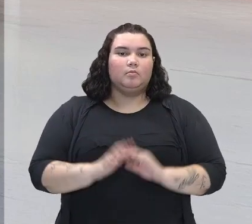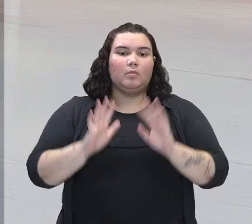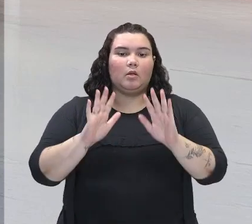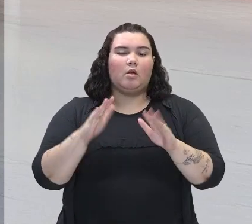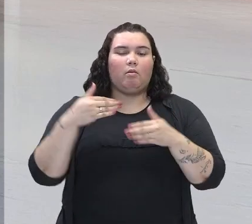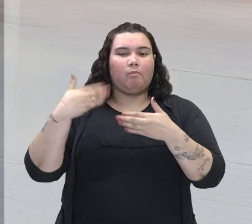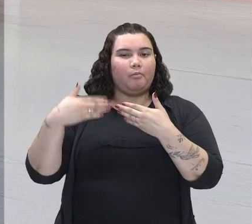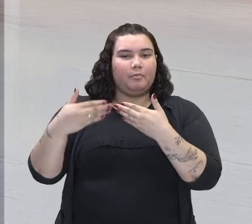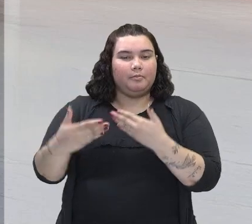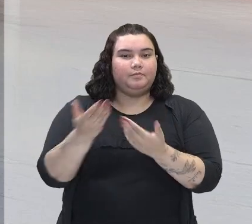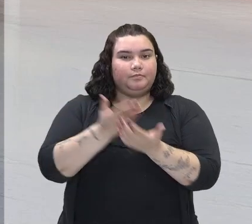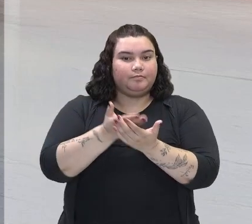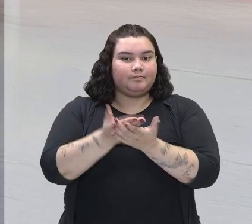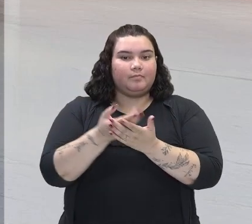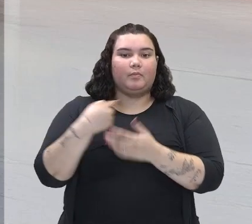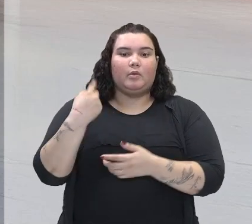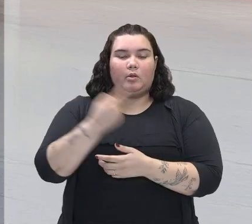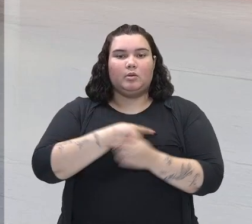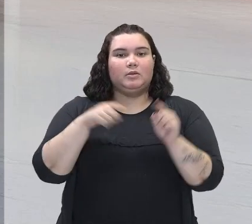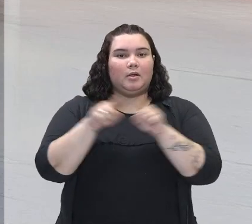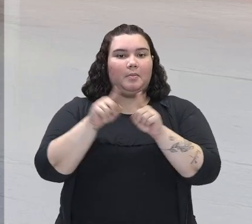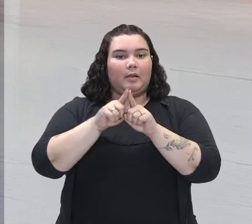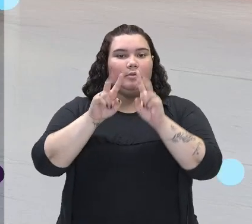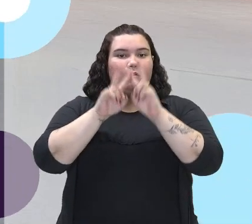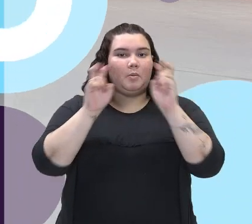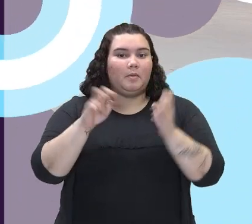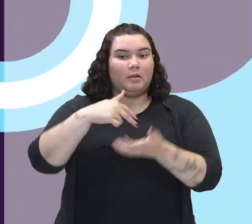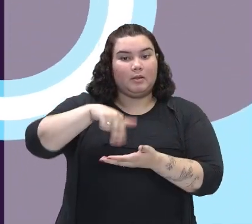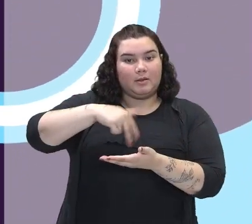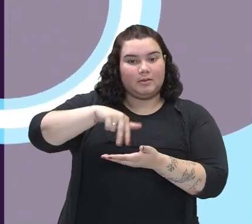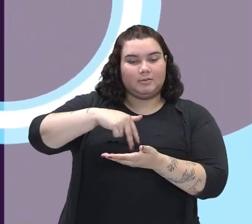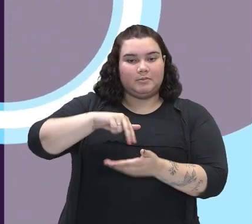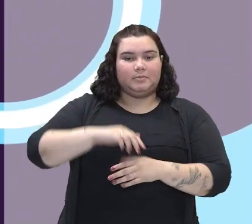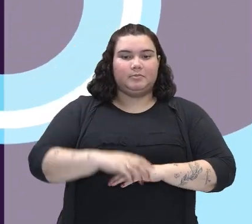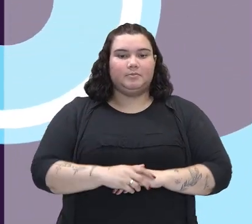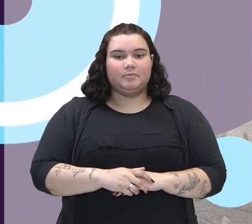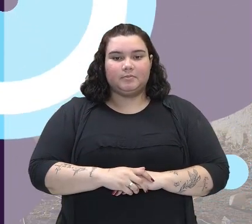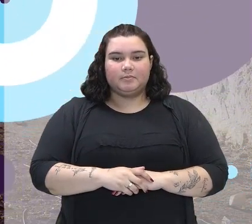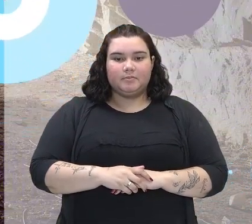nossa viagem pelas artes, nós falamos sobre dança. Vamos lembrar?